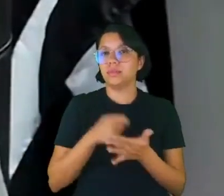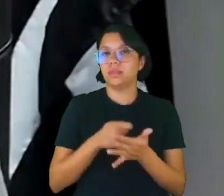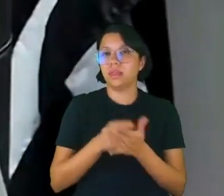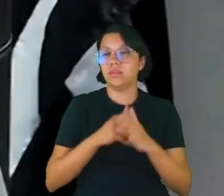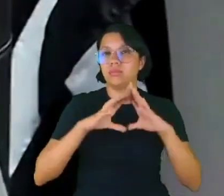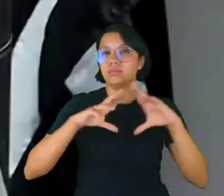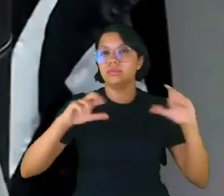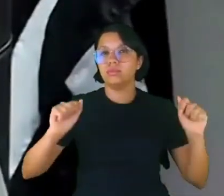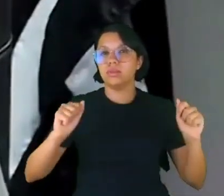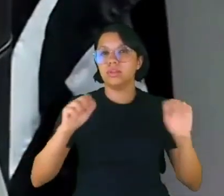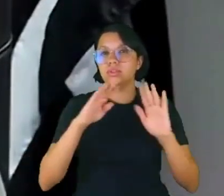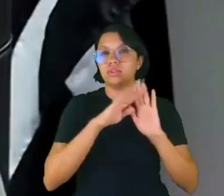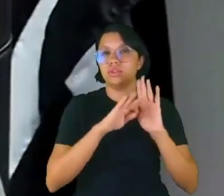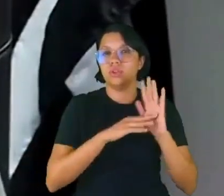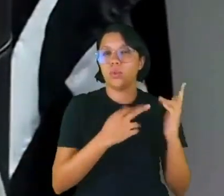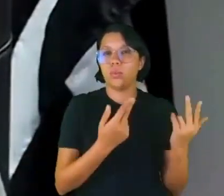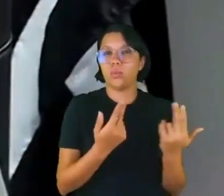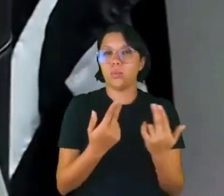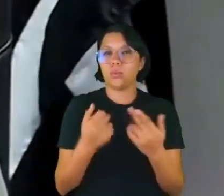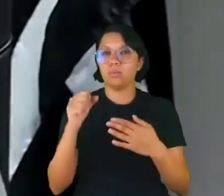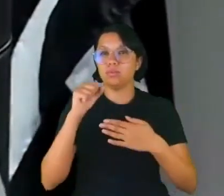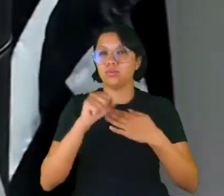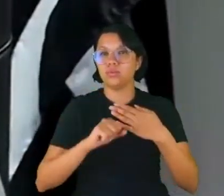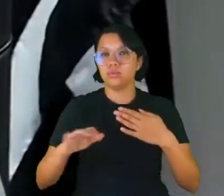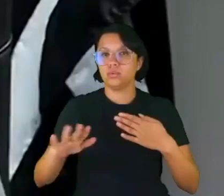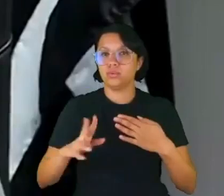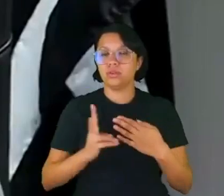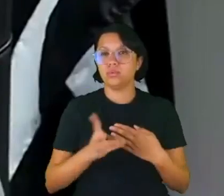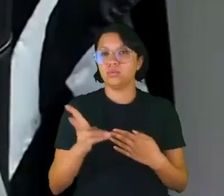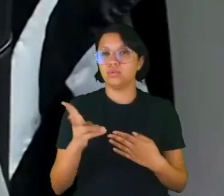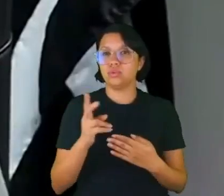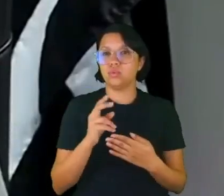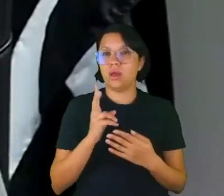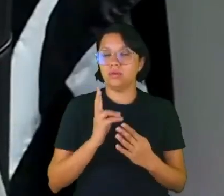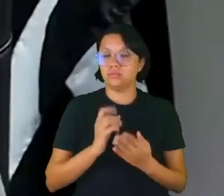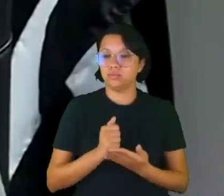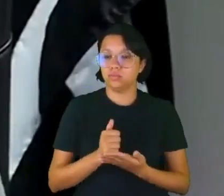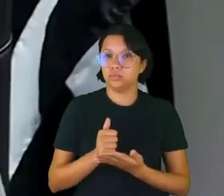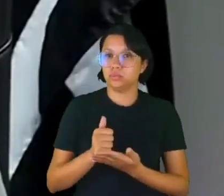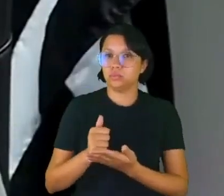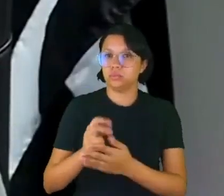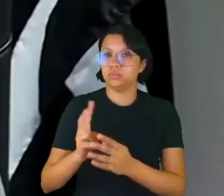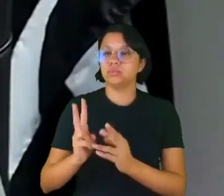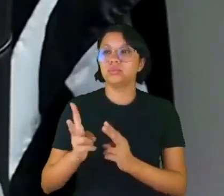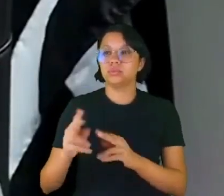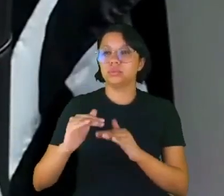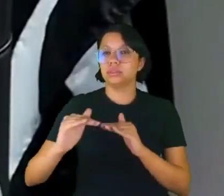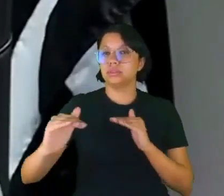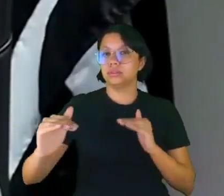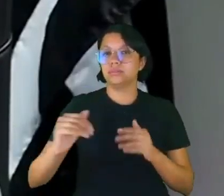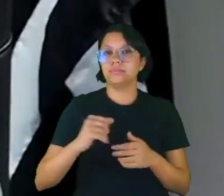tribunais uniformizar a sua jurisprudência, mantê-la estável, e o 927 dando